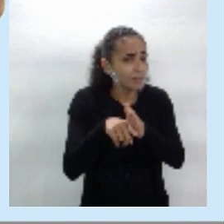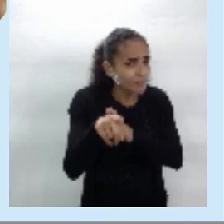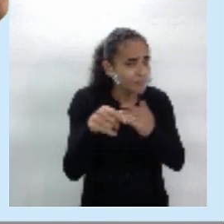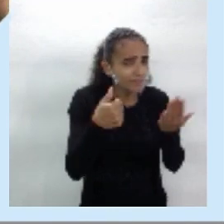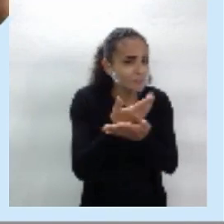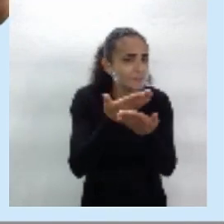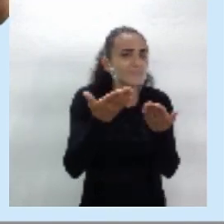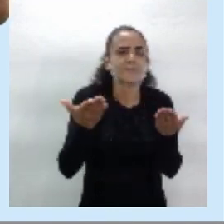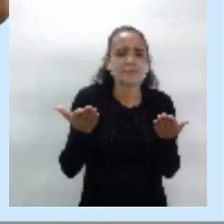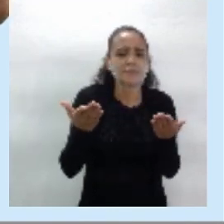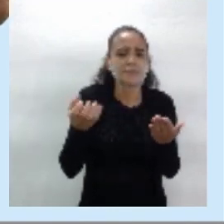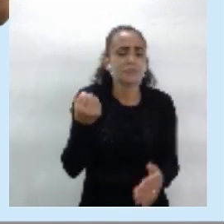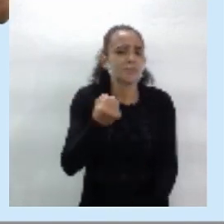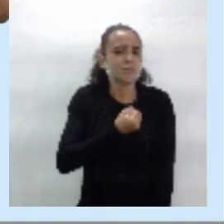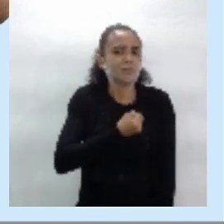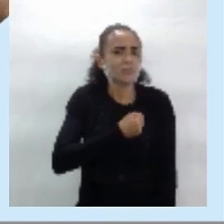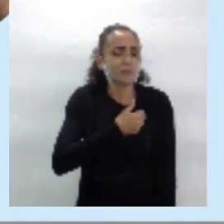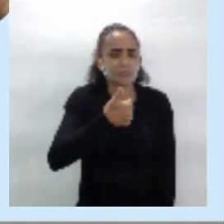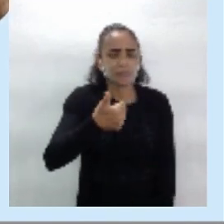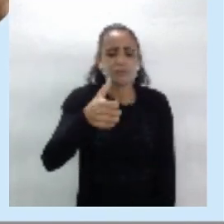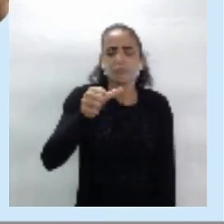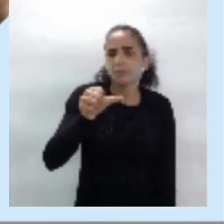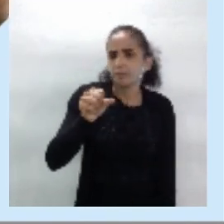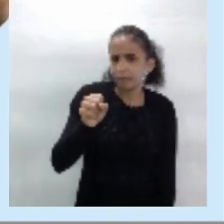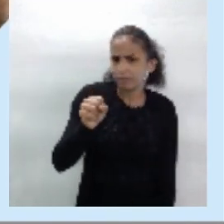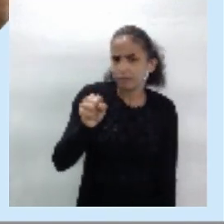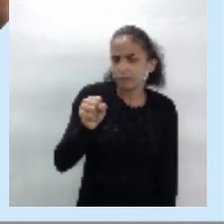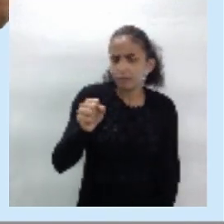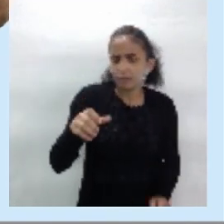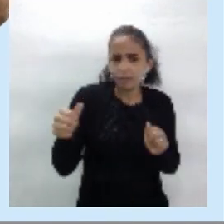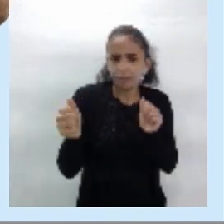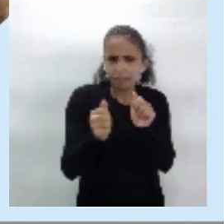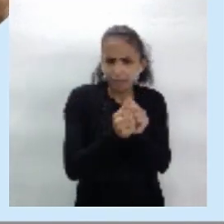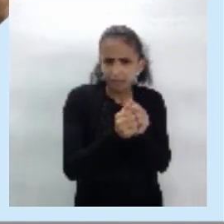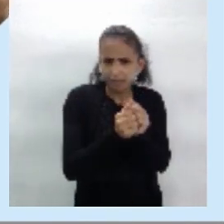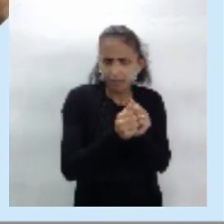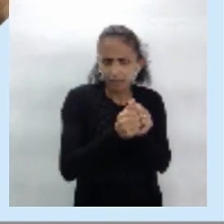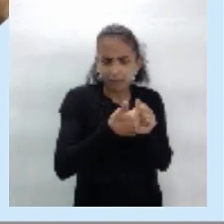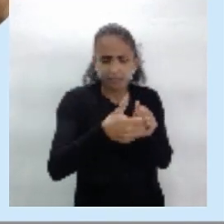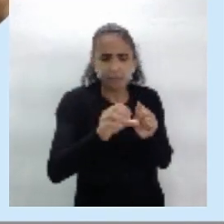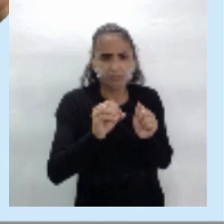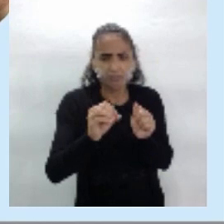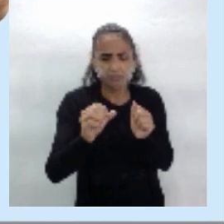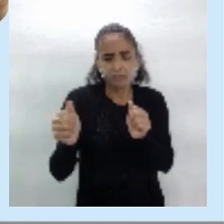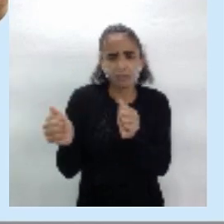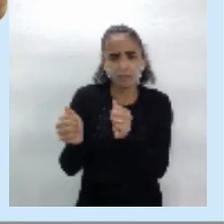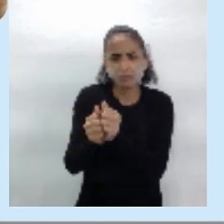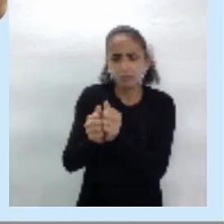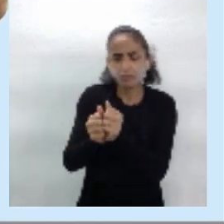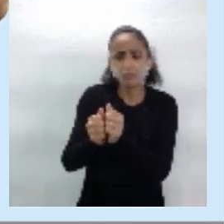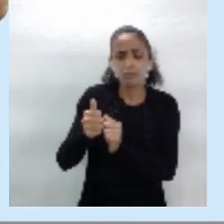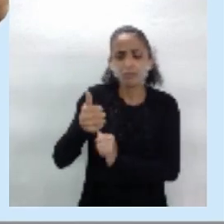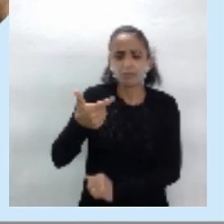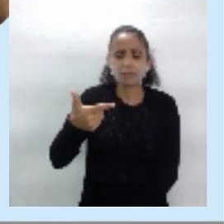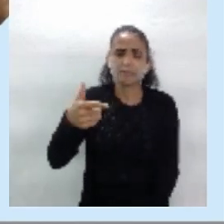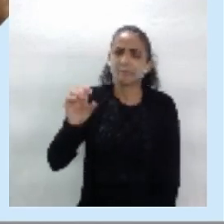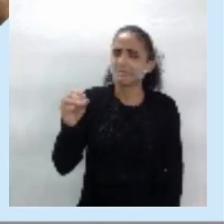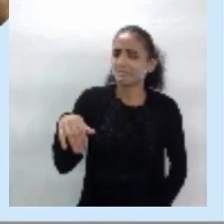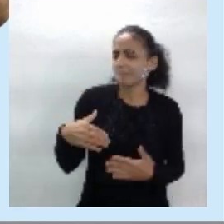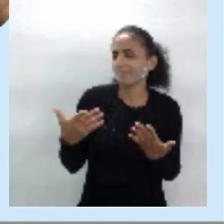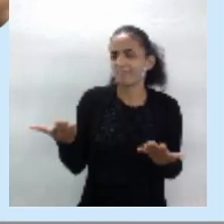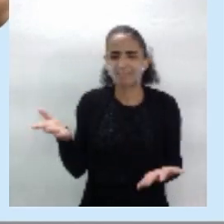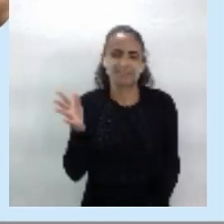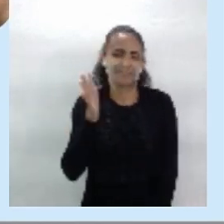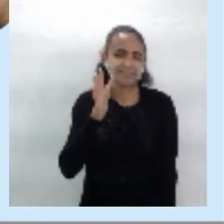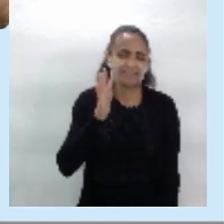você, o número 18 está mais perto de 10 ou perto de 20? Você vai dizer, o 18